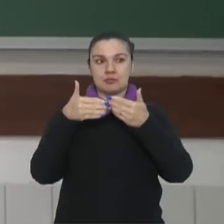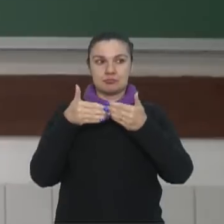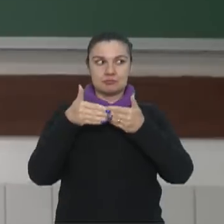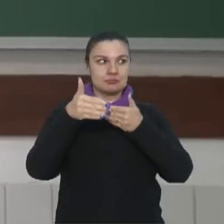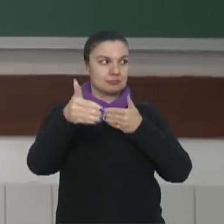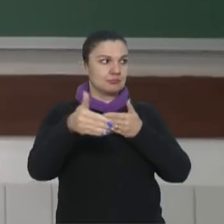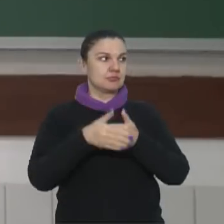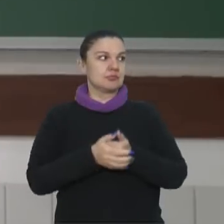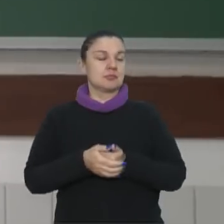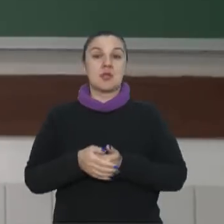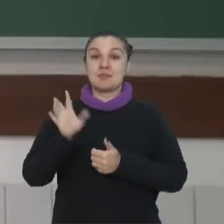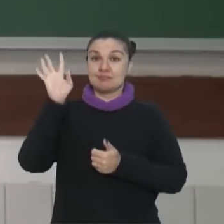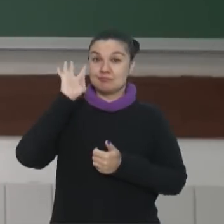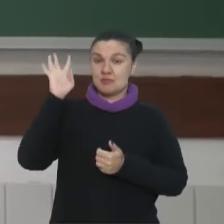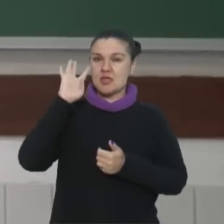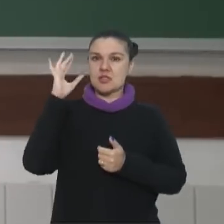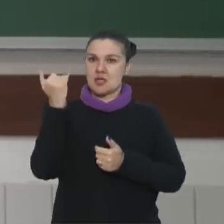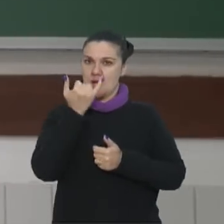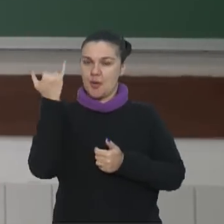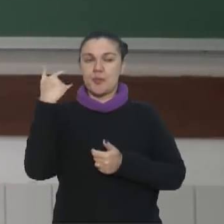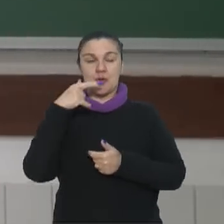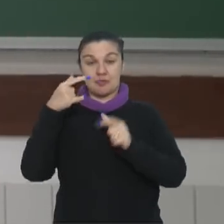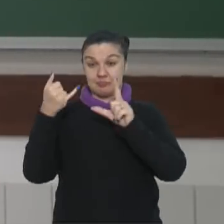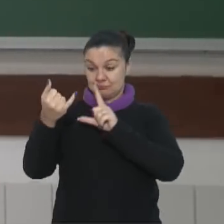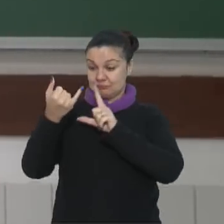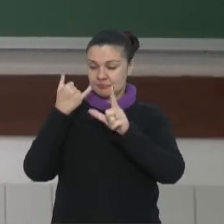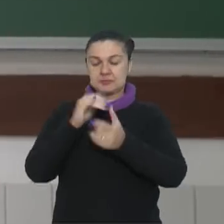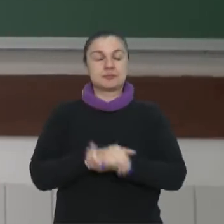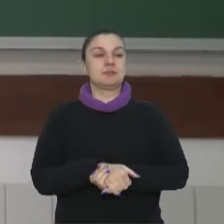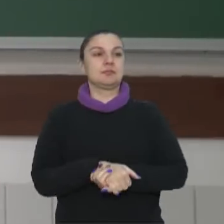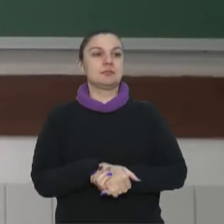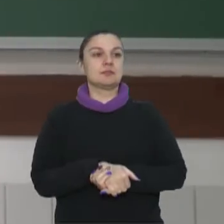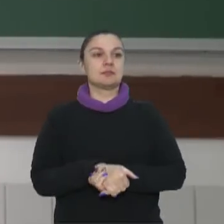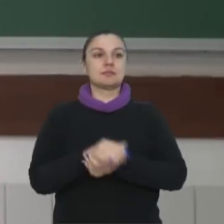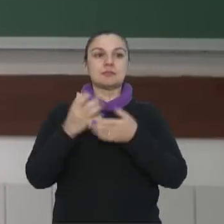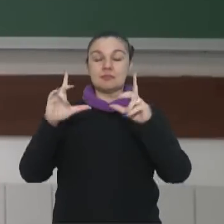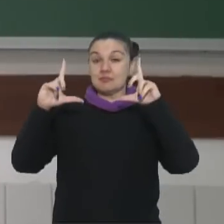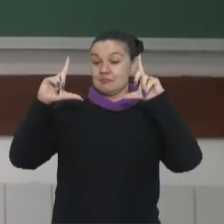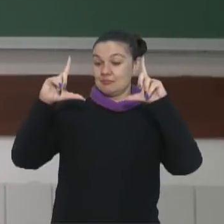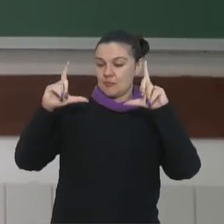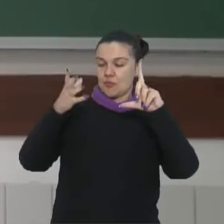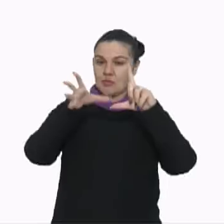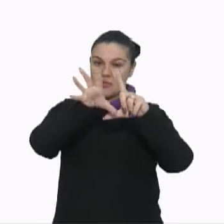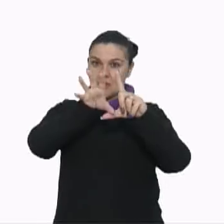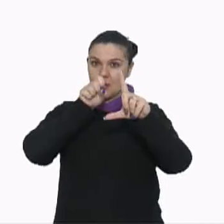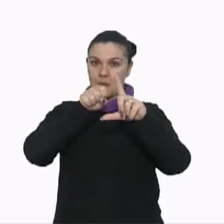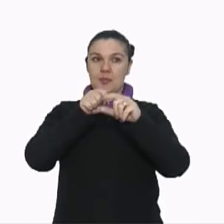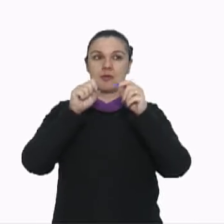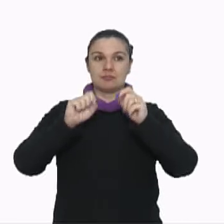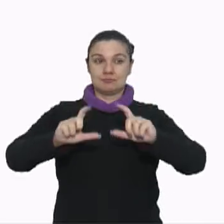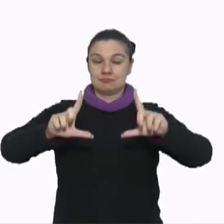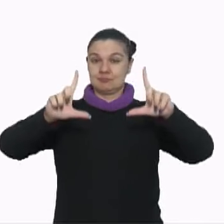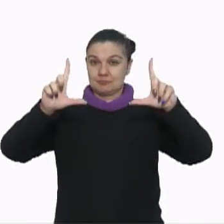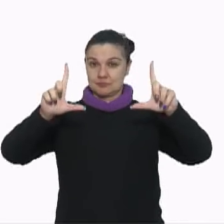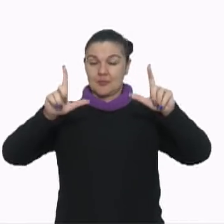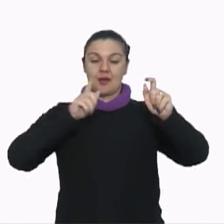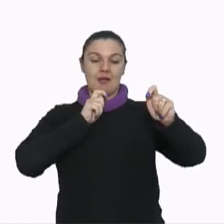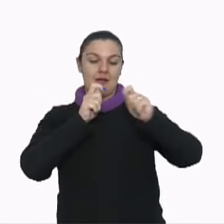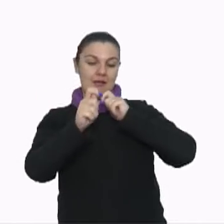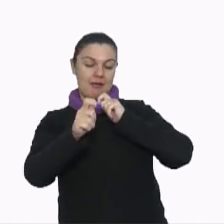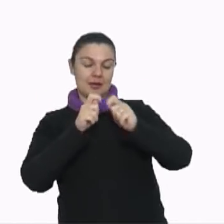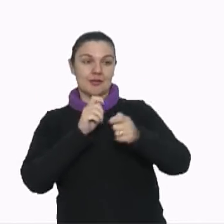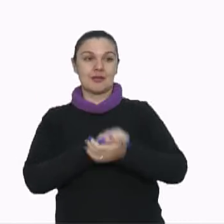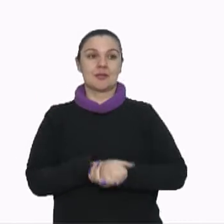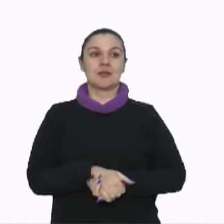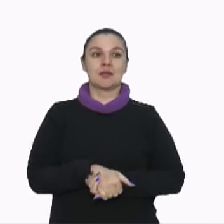gente pensar nessa importância da imagem aí. Aqui eu printei a abertura da